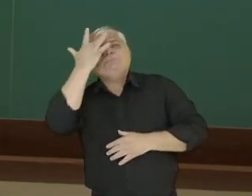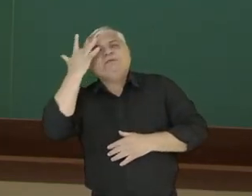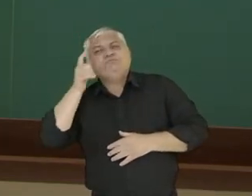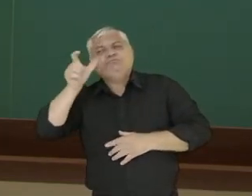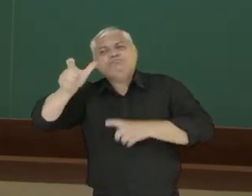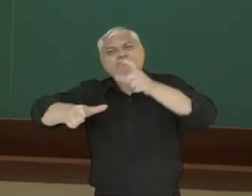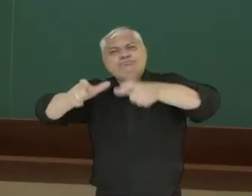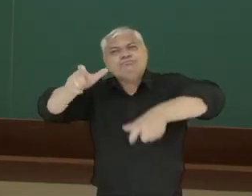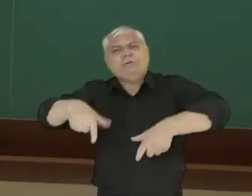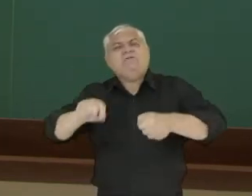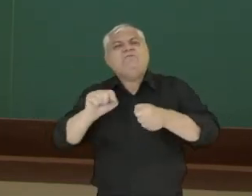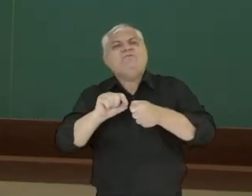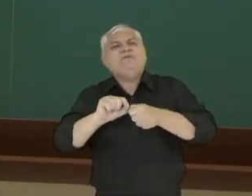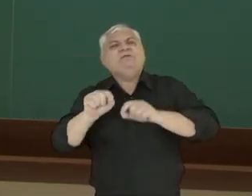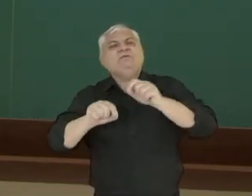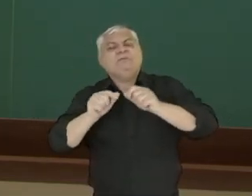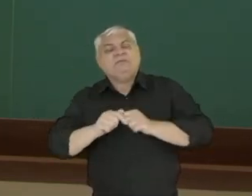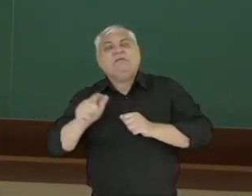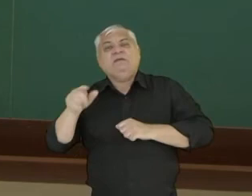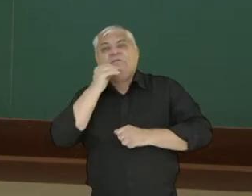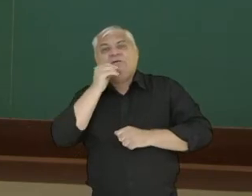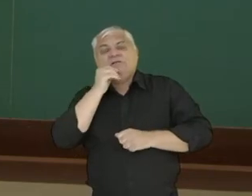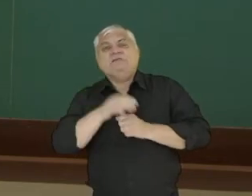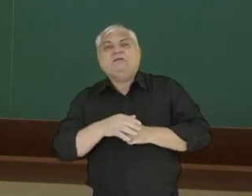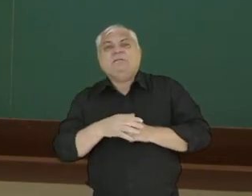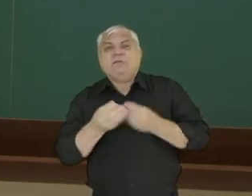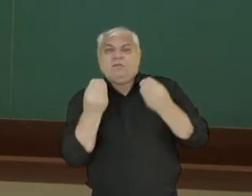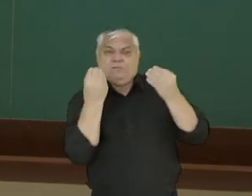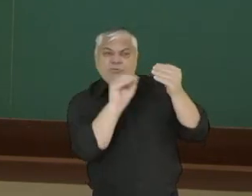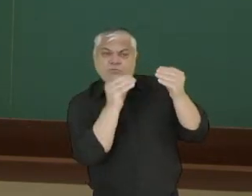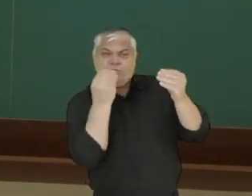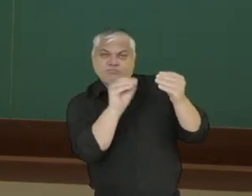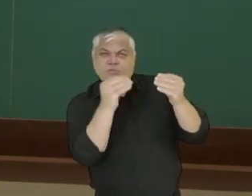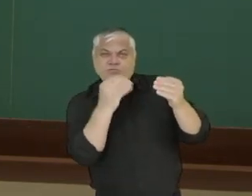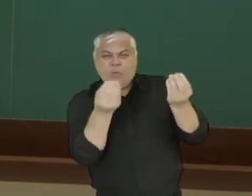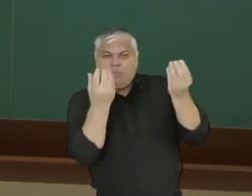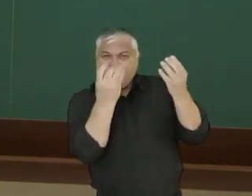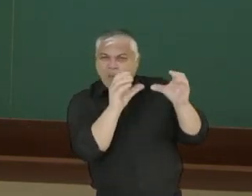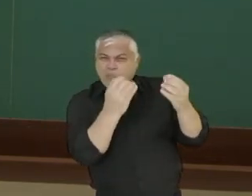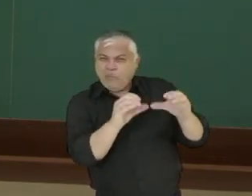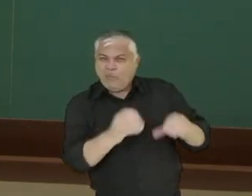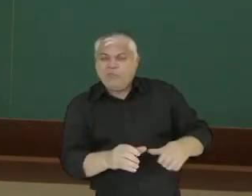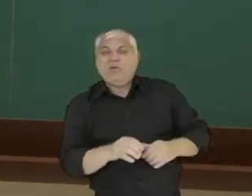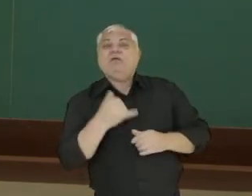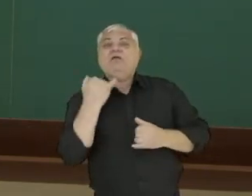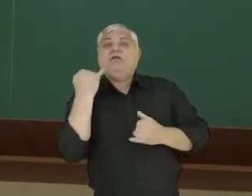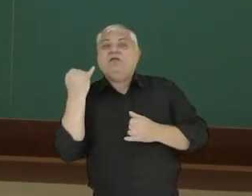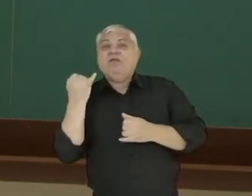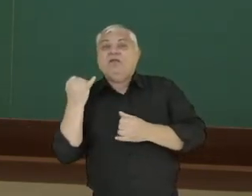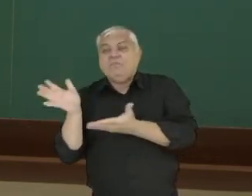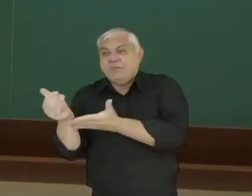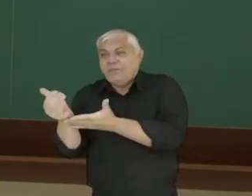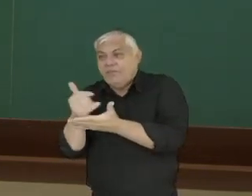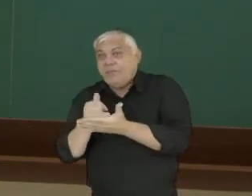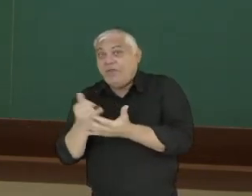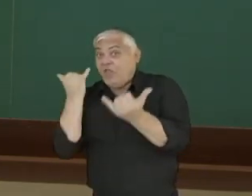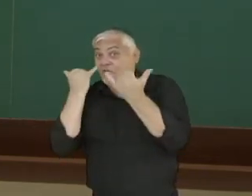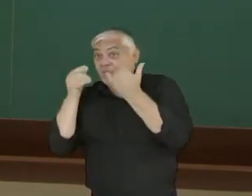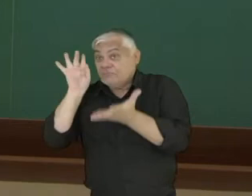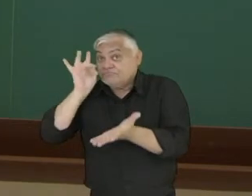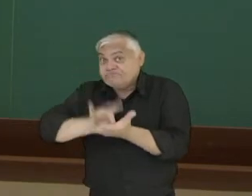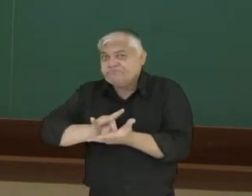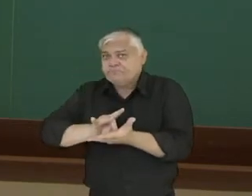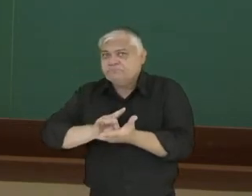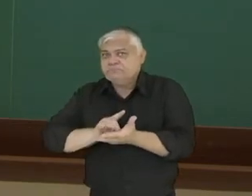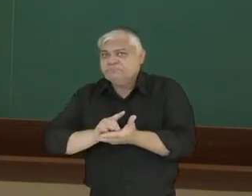fazem a alimentação desse banco de dados, que garantem as informações fidedignas a esse banco de